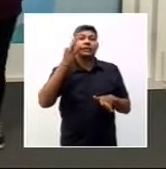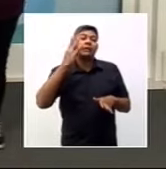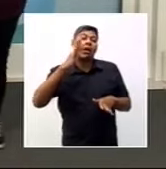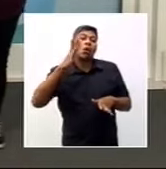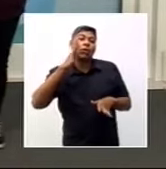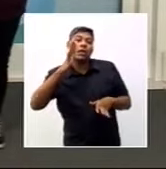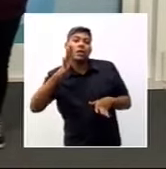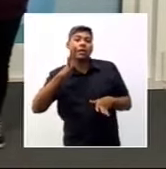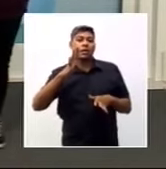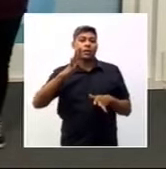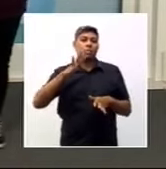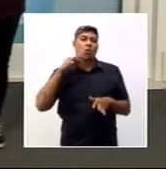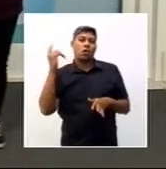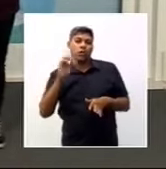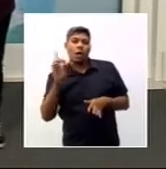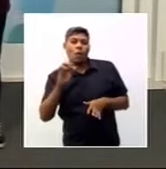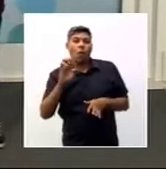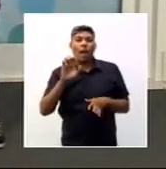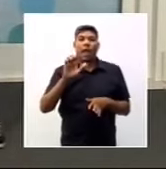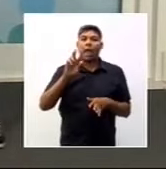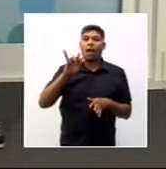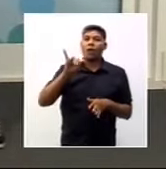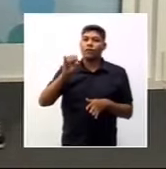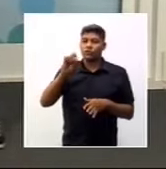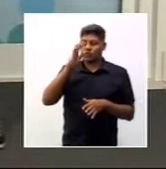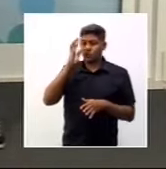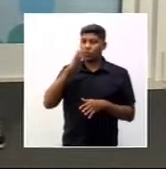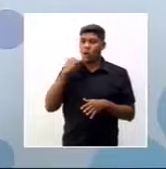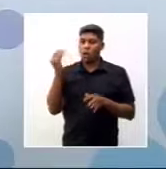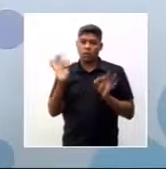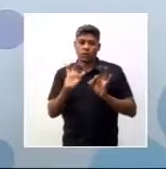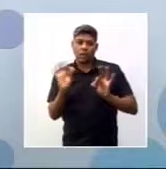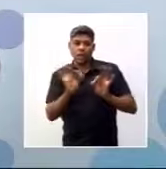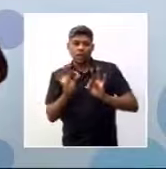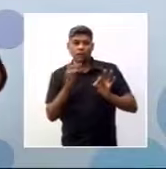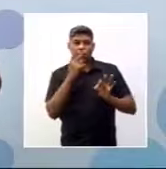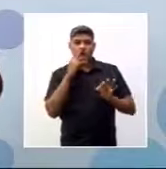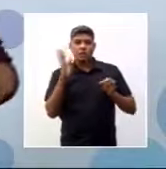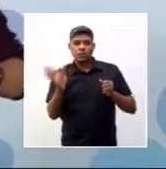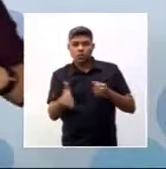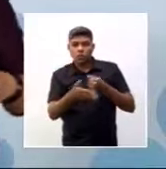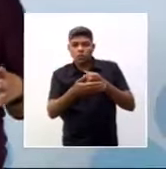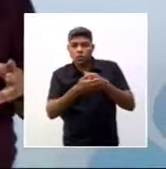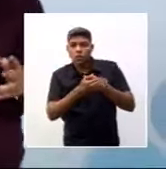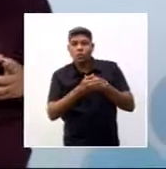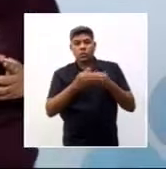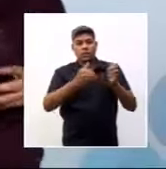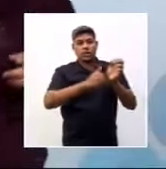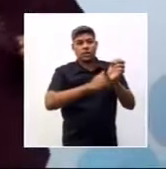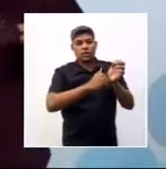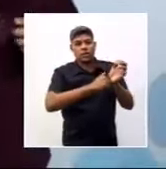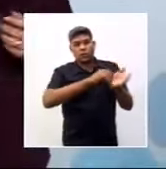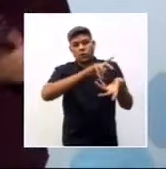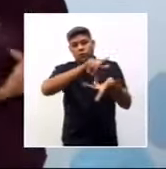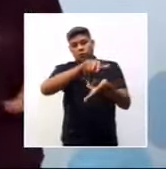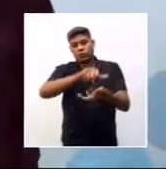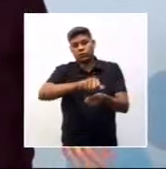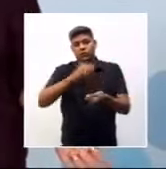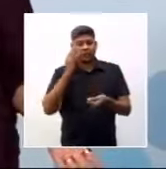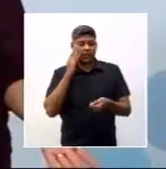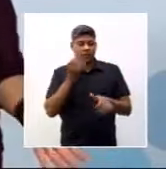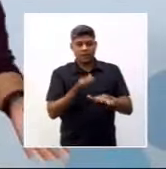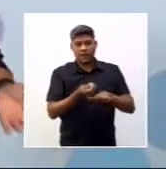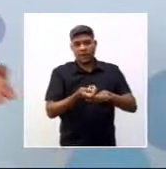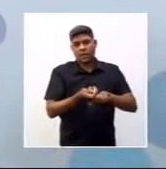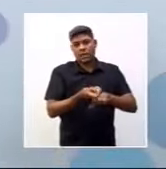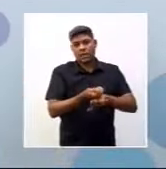teoria de que michael jackson morreu elvis não morreu metade das pessoas não morreram na verdade eles são escondidos em algum lugar muito secreto número então